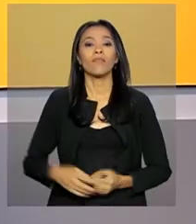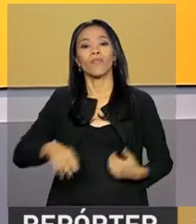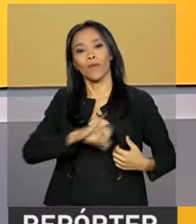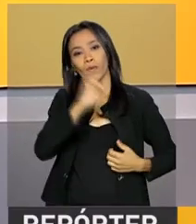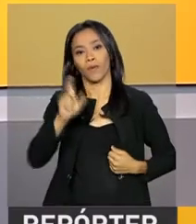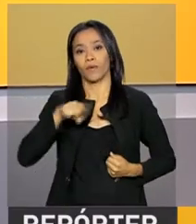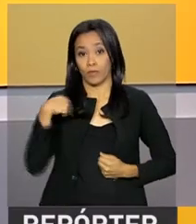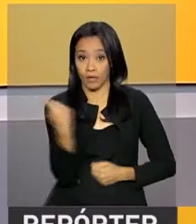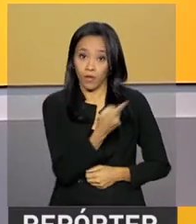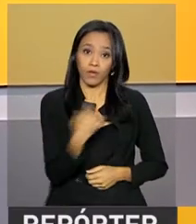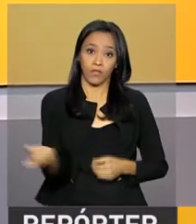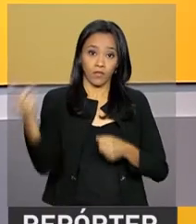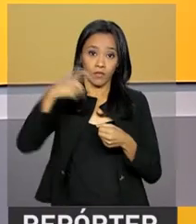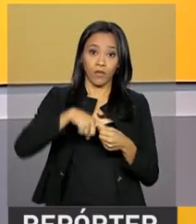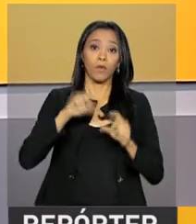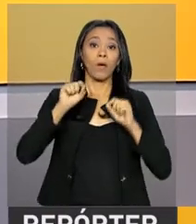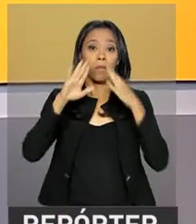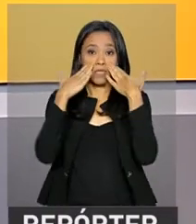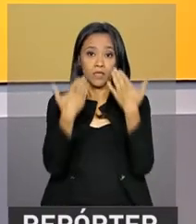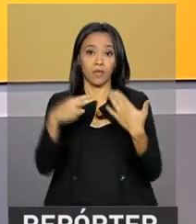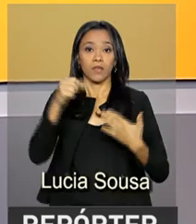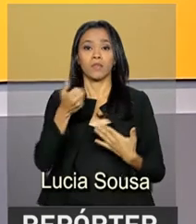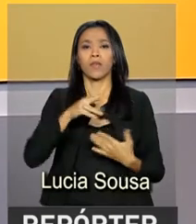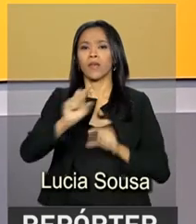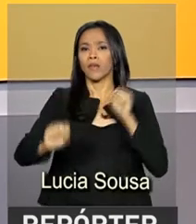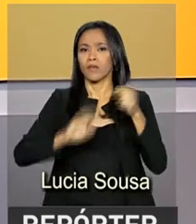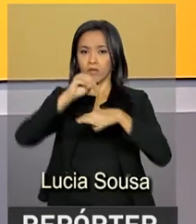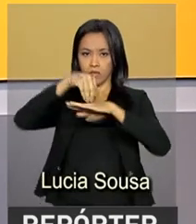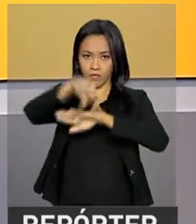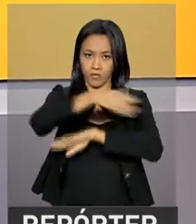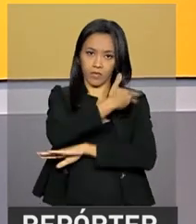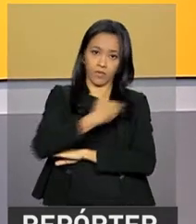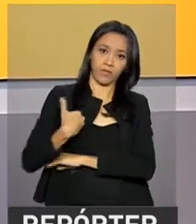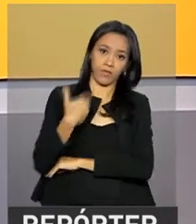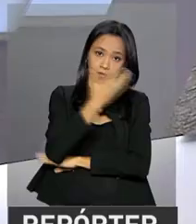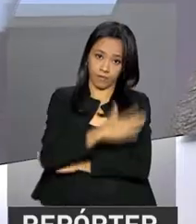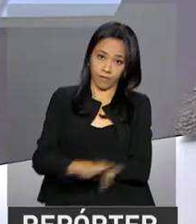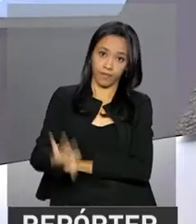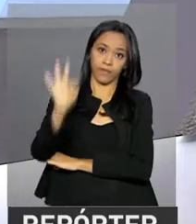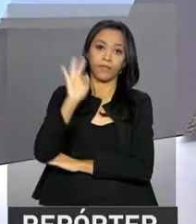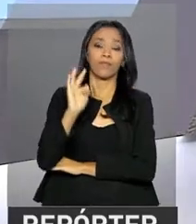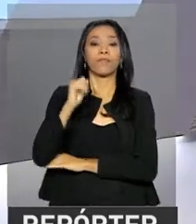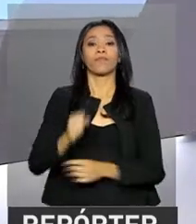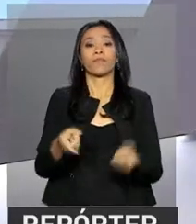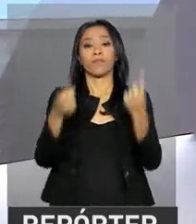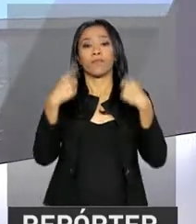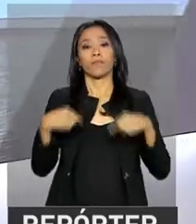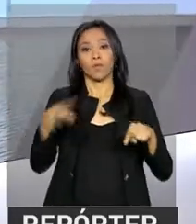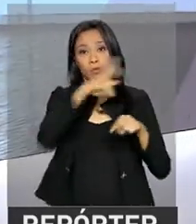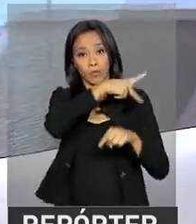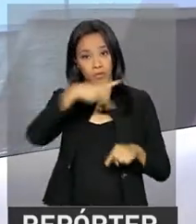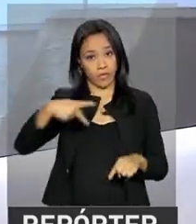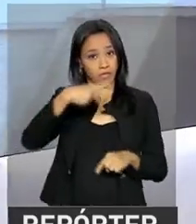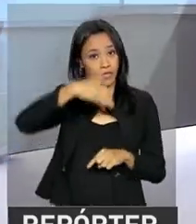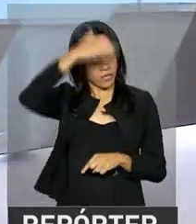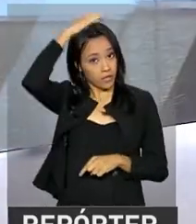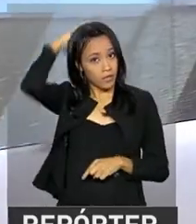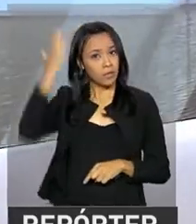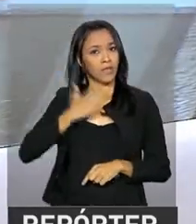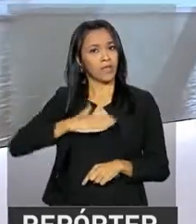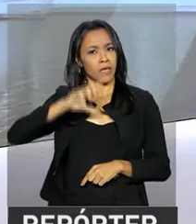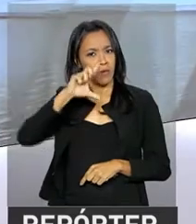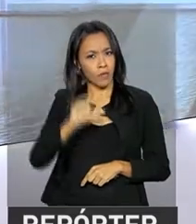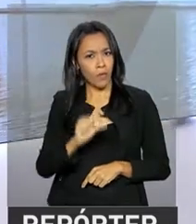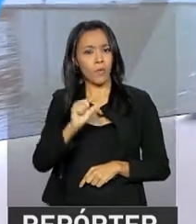Olá, estamos de volta com o repórter NBR e as notícias do governo federal. O presidente Michel Temer lança daqui a pouco o novo